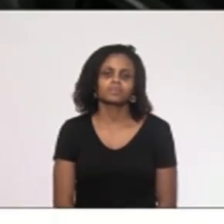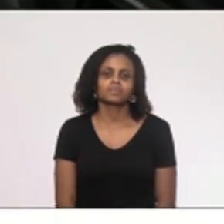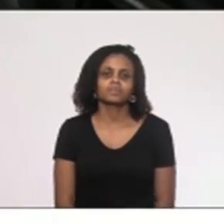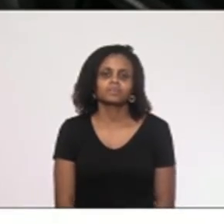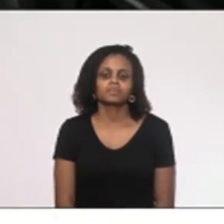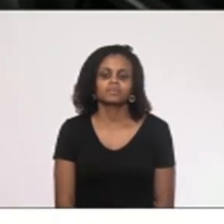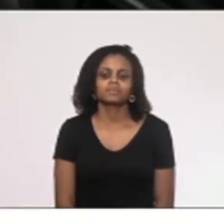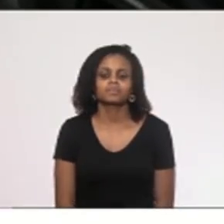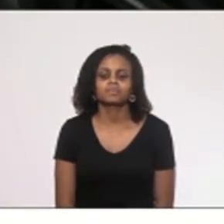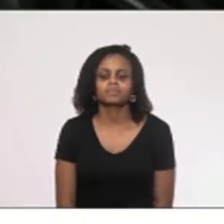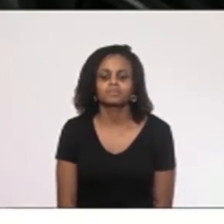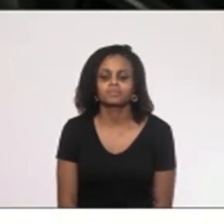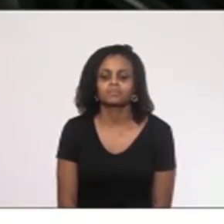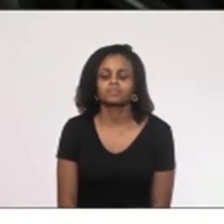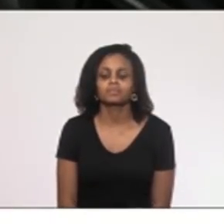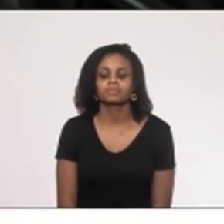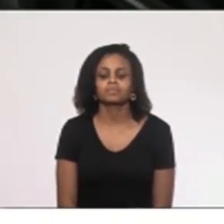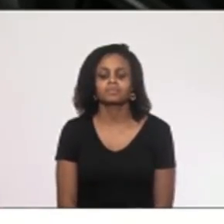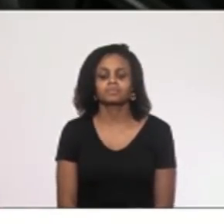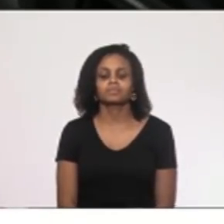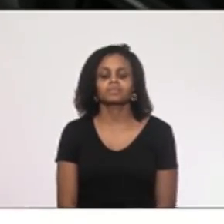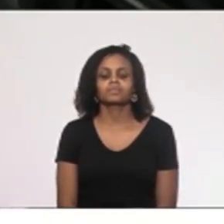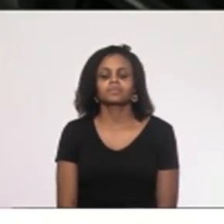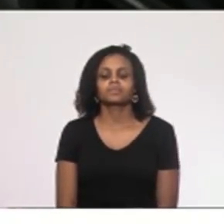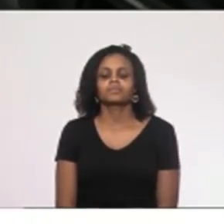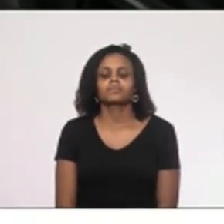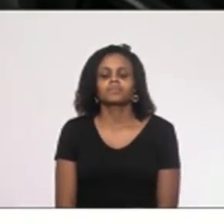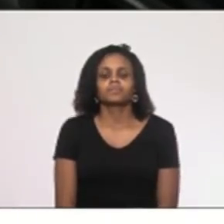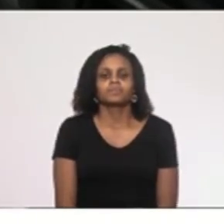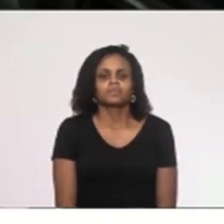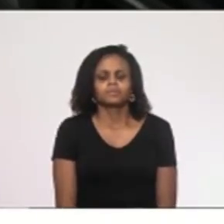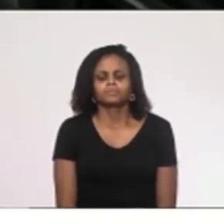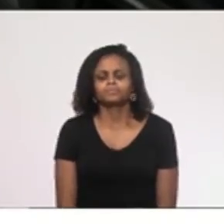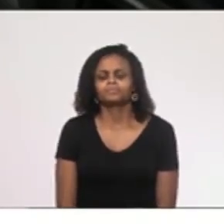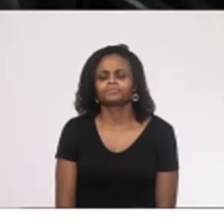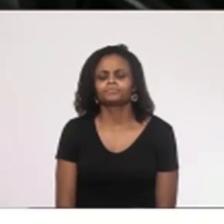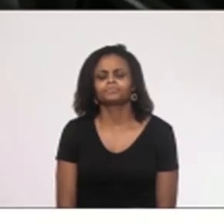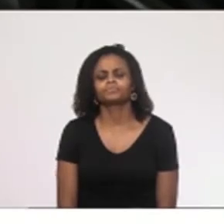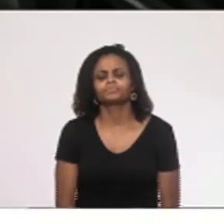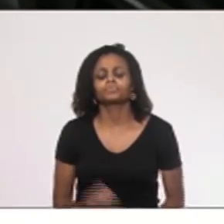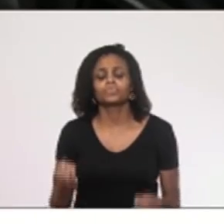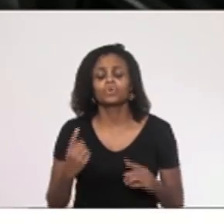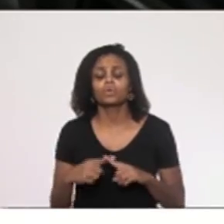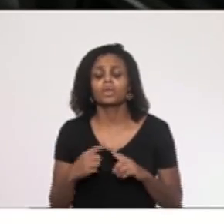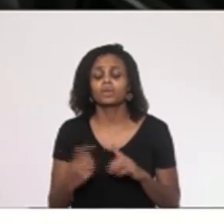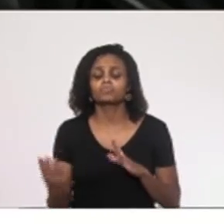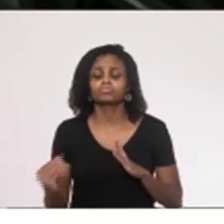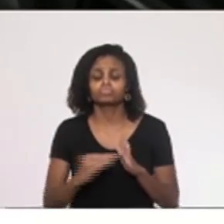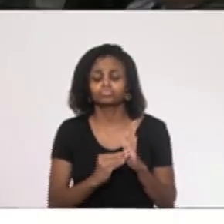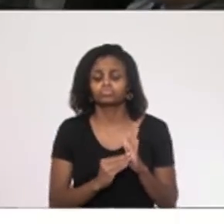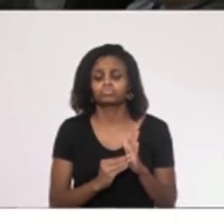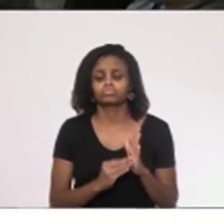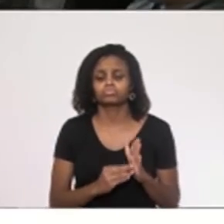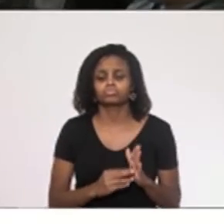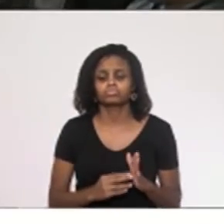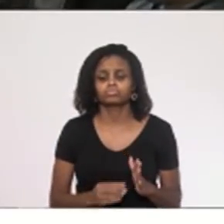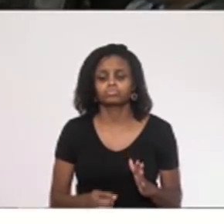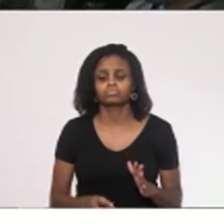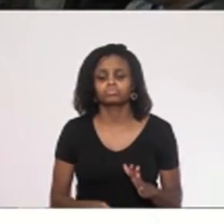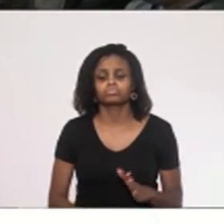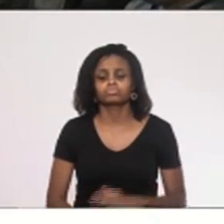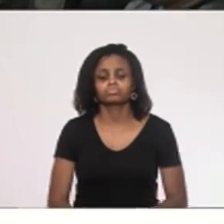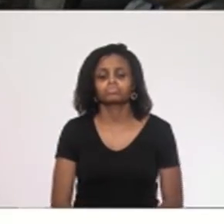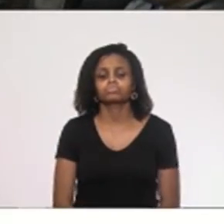Vamos avançar, por faltam 5 Aproveitando minutos, toda a gente tem que fundamentação de Vossa Excelência, Vai, eu por quero favor. incorporar exatamente aí a defesa Com a palavra, dessa o matéria, deputado Chico como Martins.